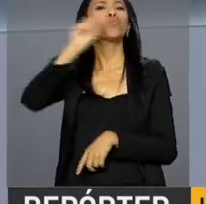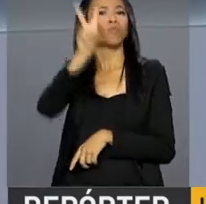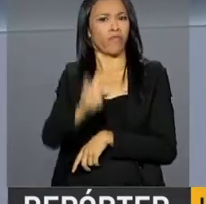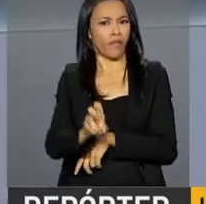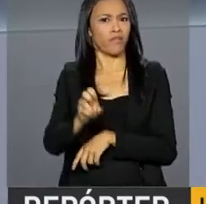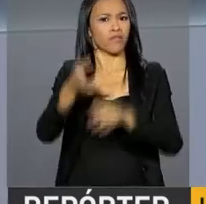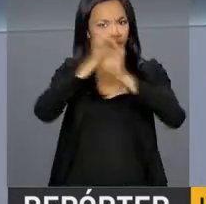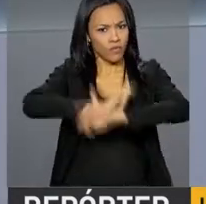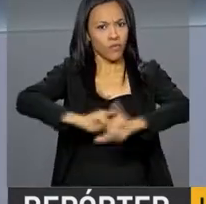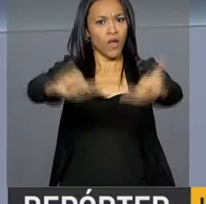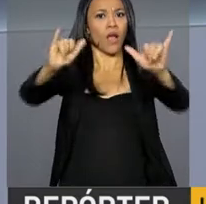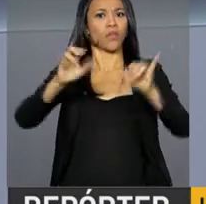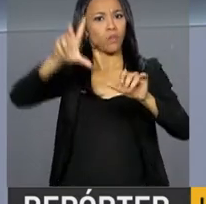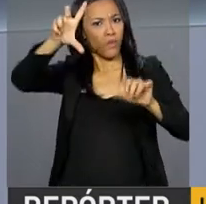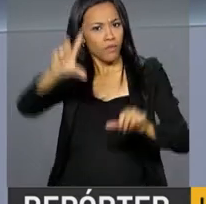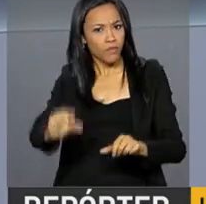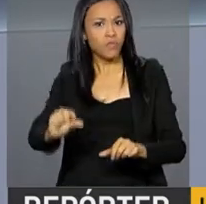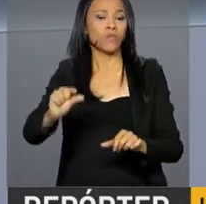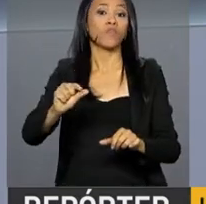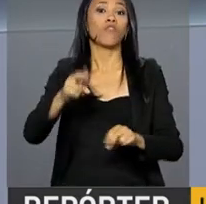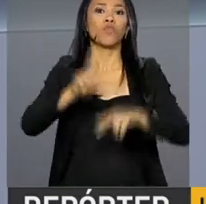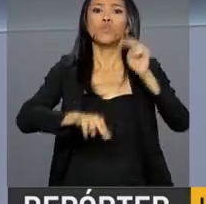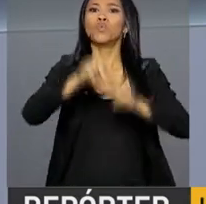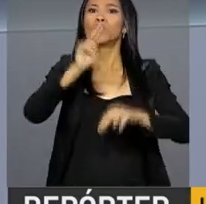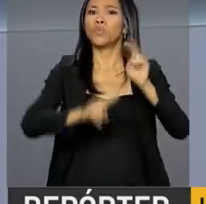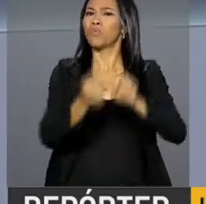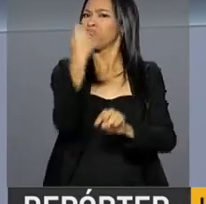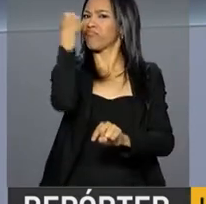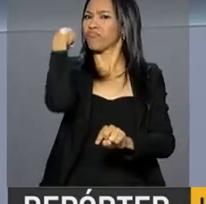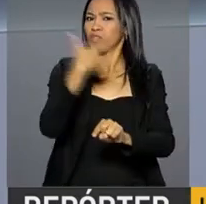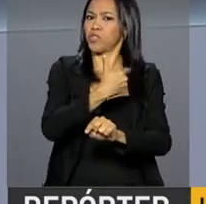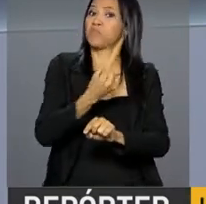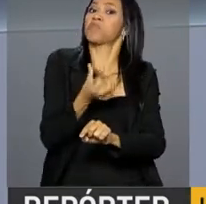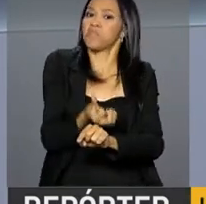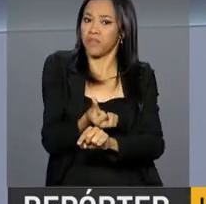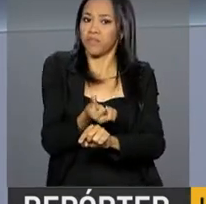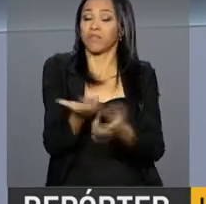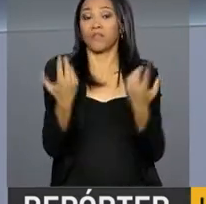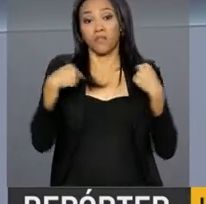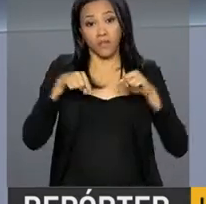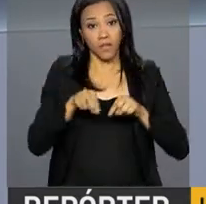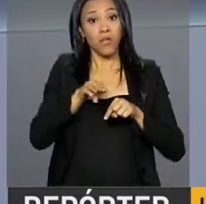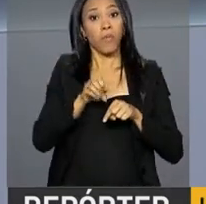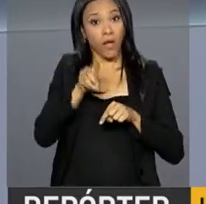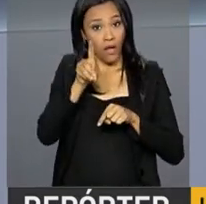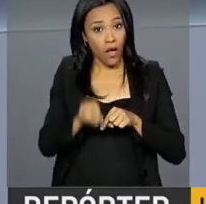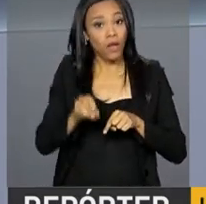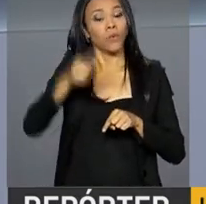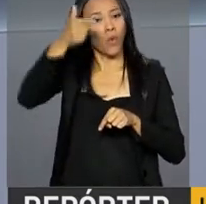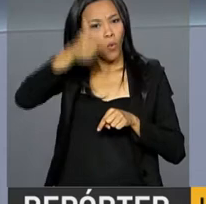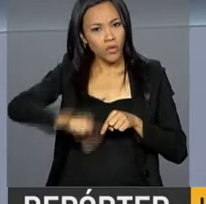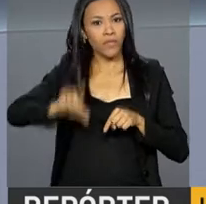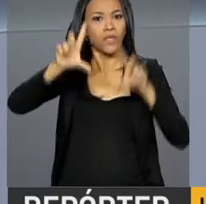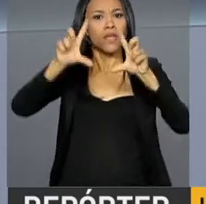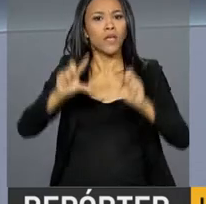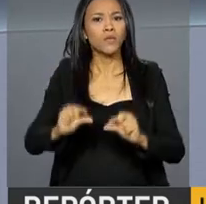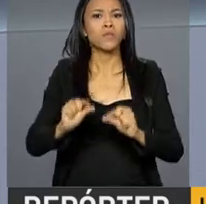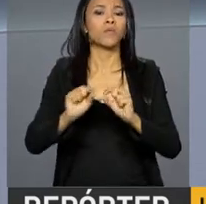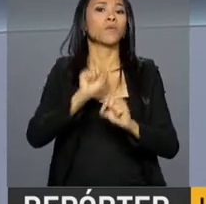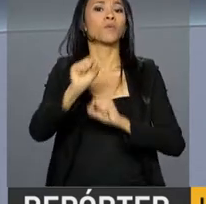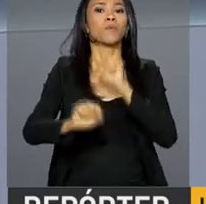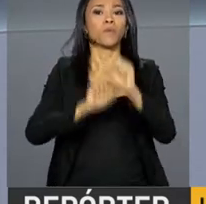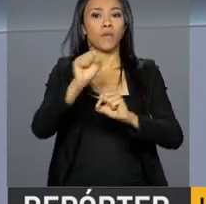registrou deflação foi em junho de 2006 o mercado financeiro também reduziu mais uma vez a previsão